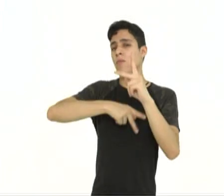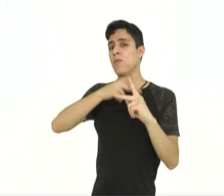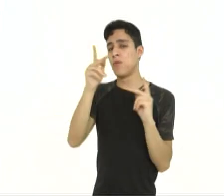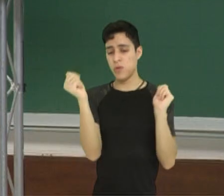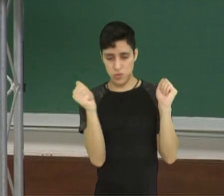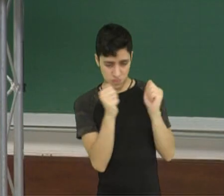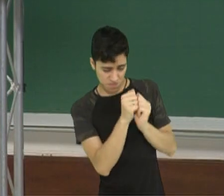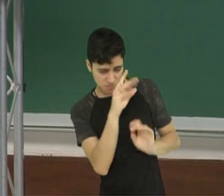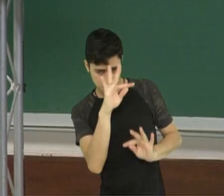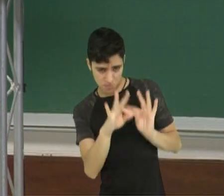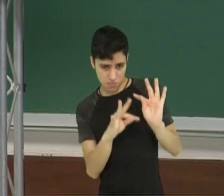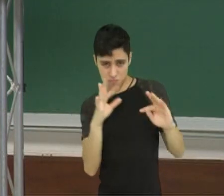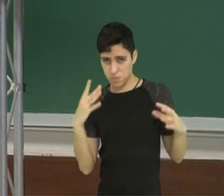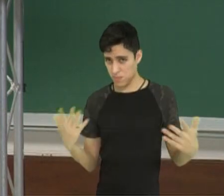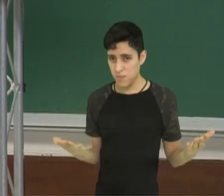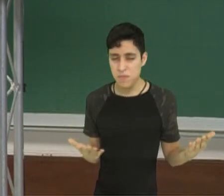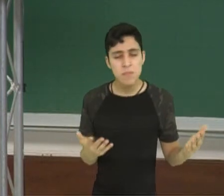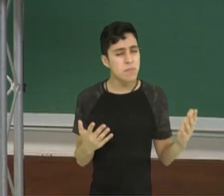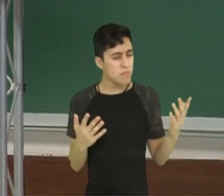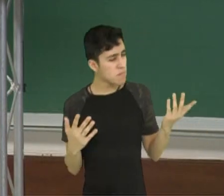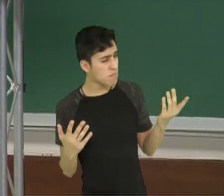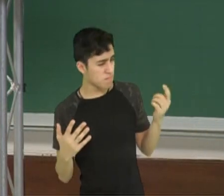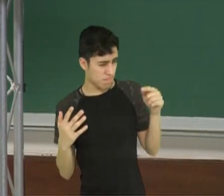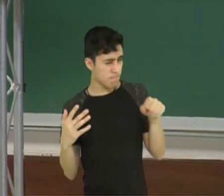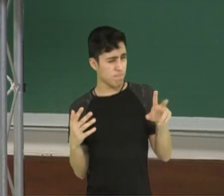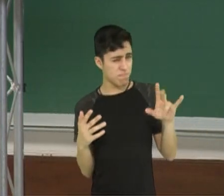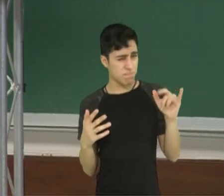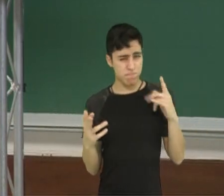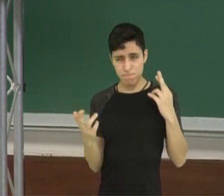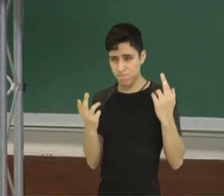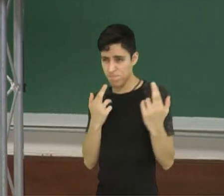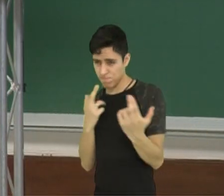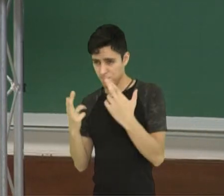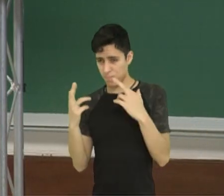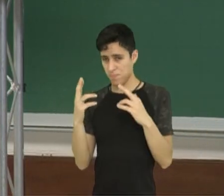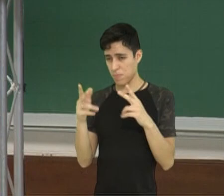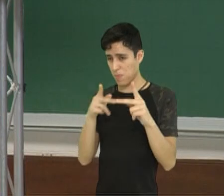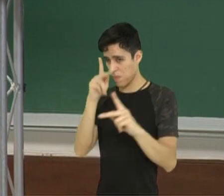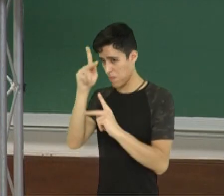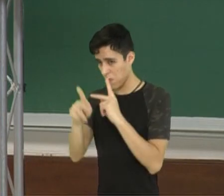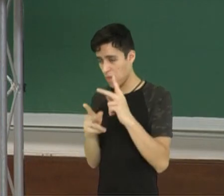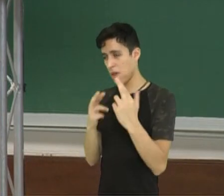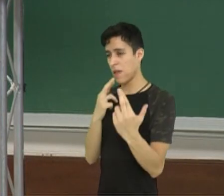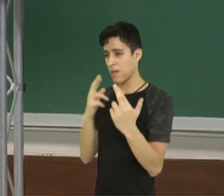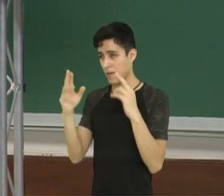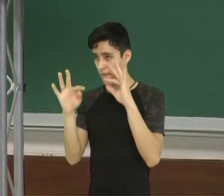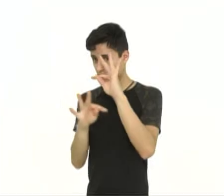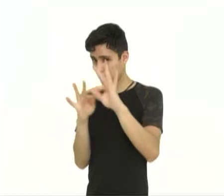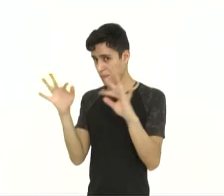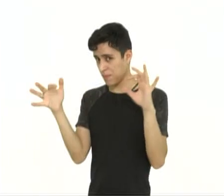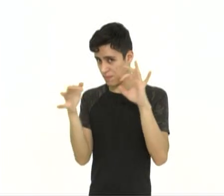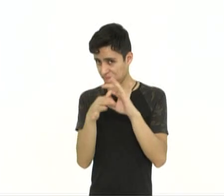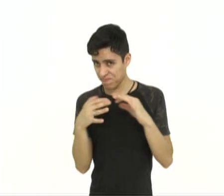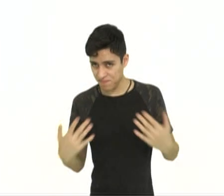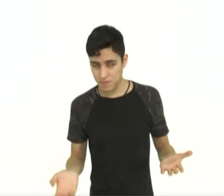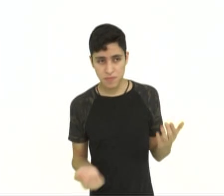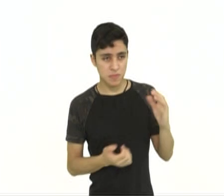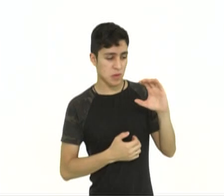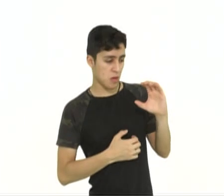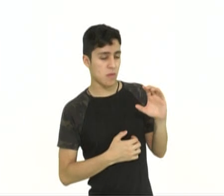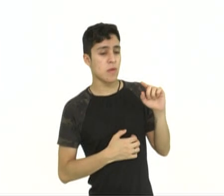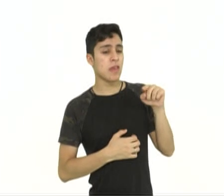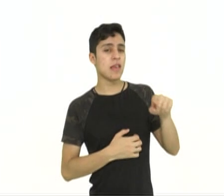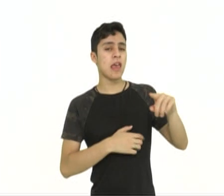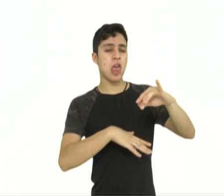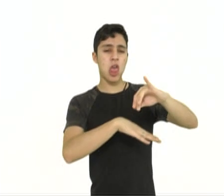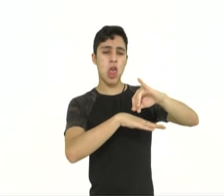tecnologias. Será que vai ter essa relação com o público, ter a tecnologia presente? Ou letra C, obra que utiliza